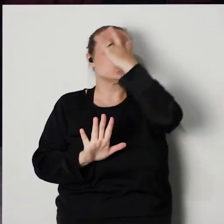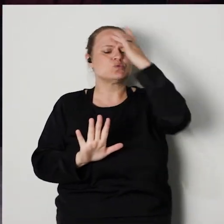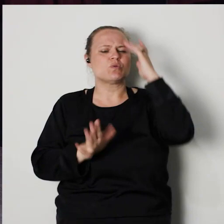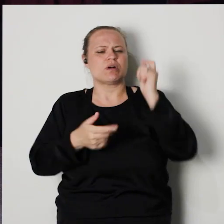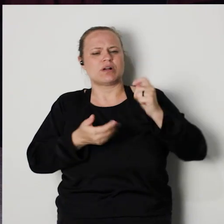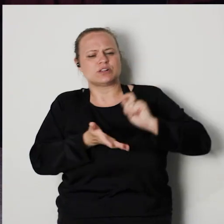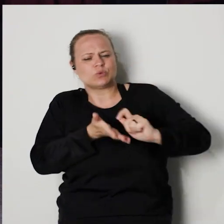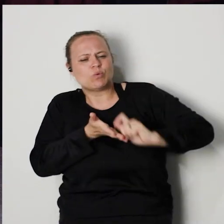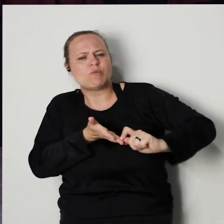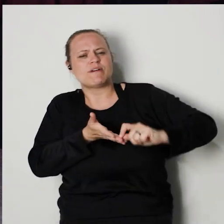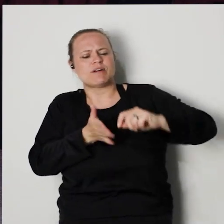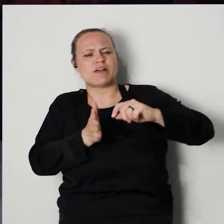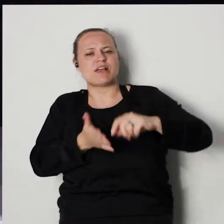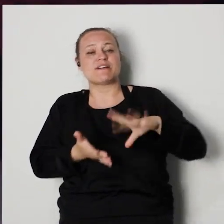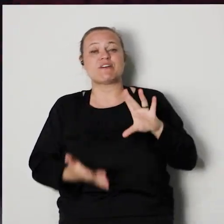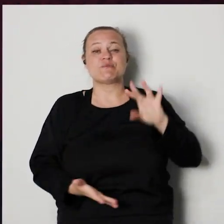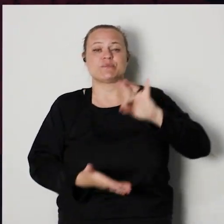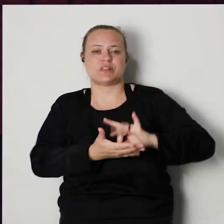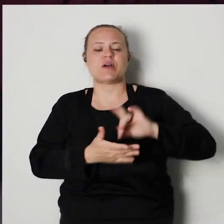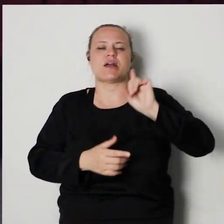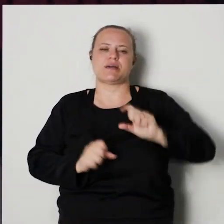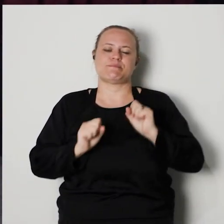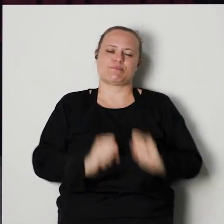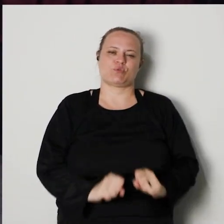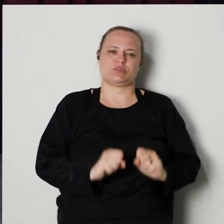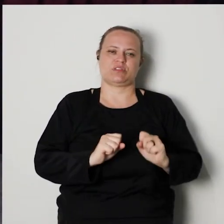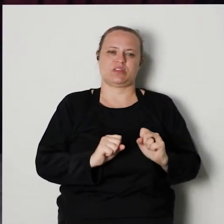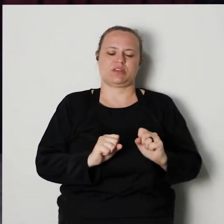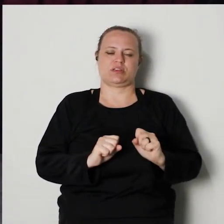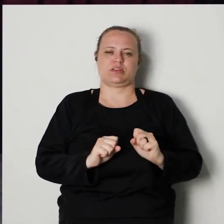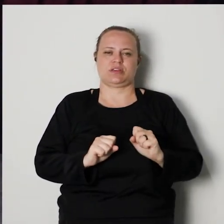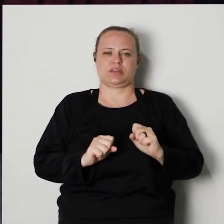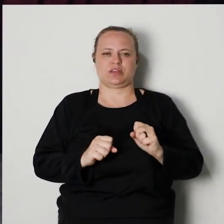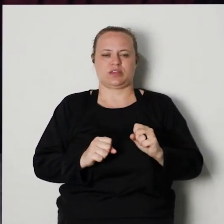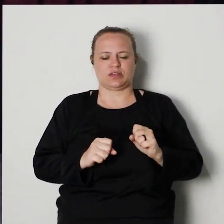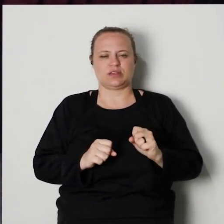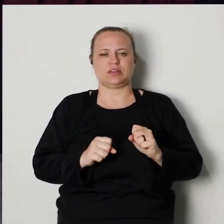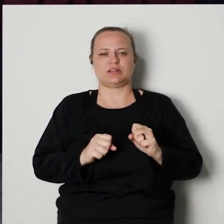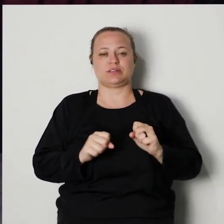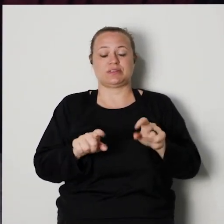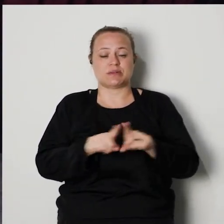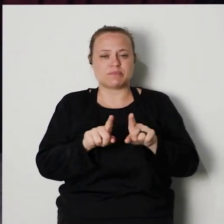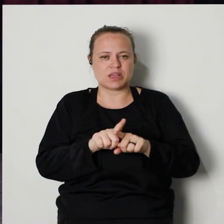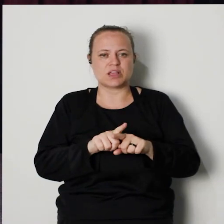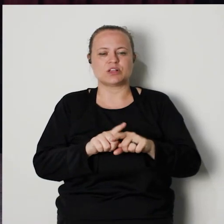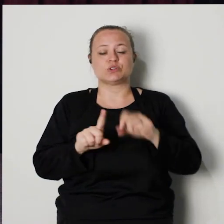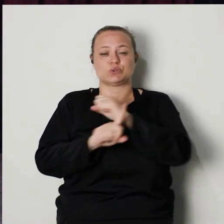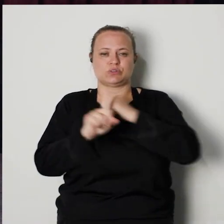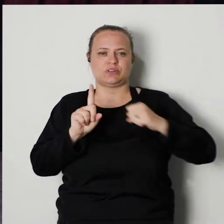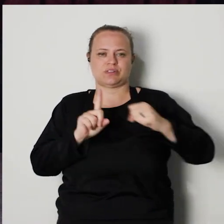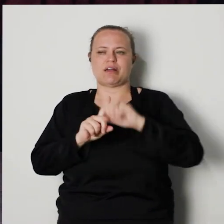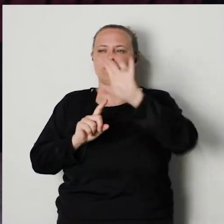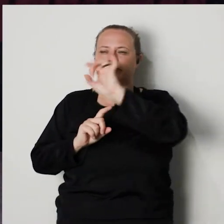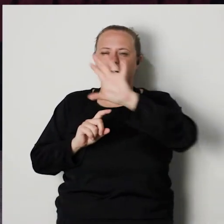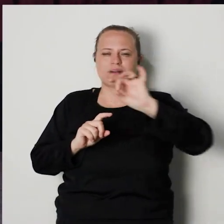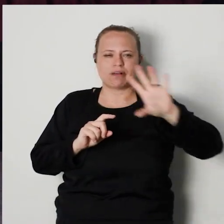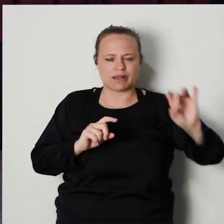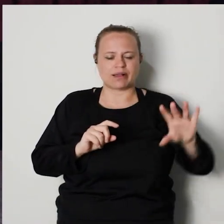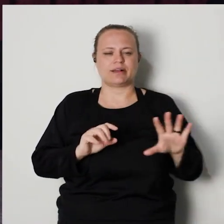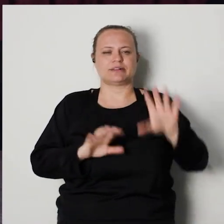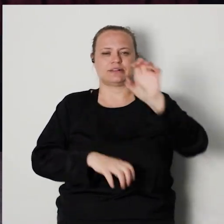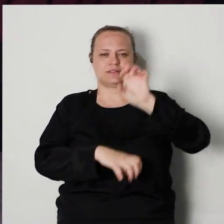orienta a respeito de metodologia sobre planejamento, né? Mas quem realiza, quem constrói